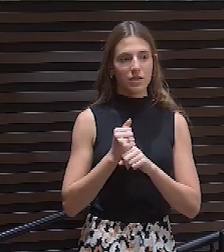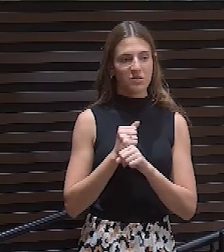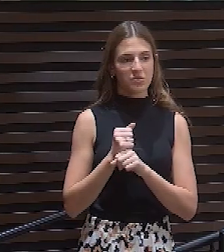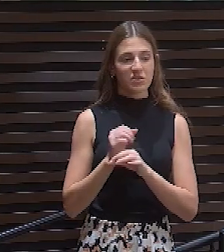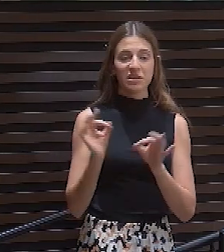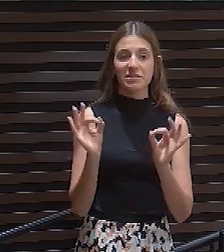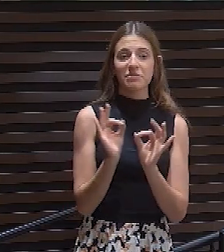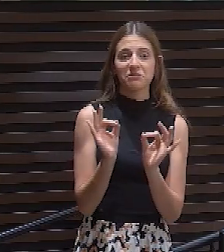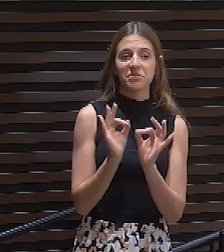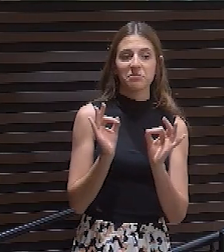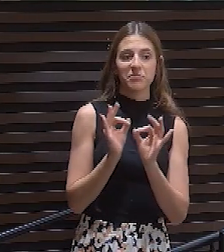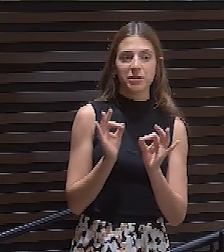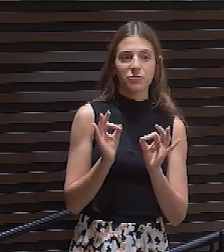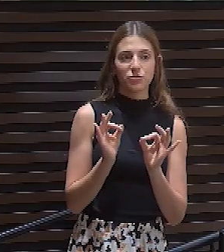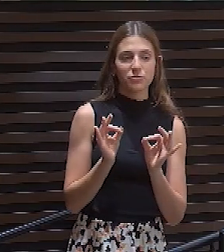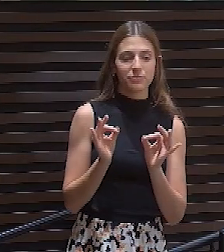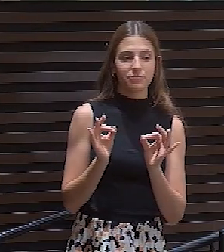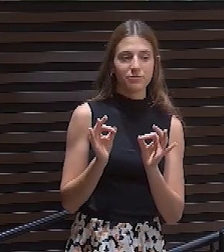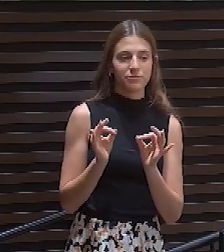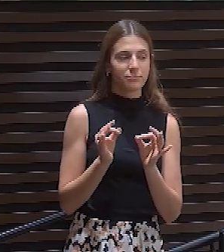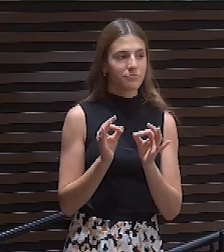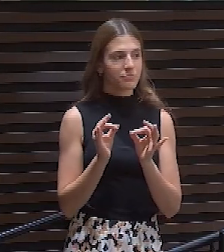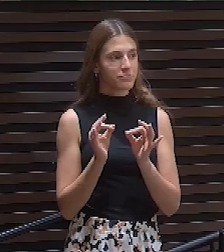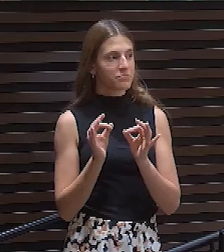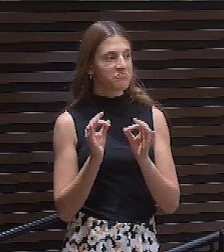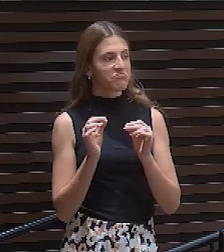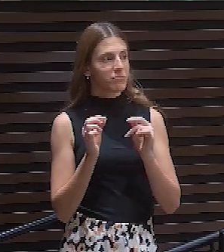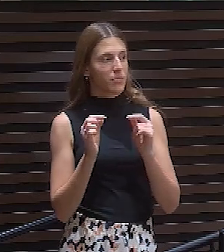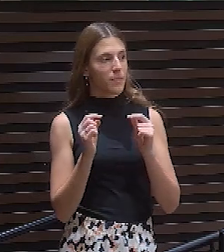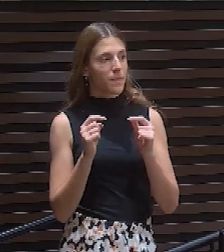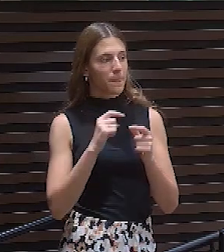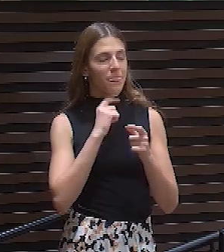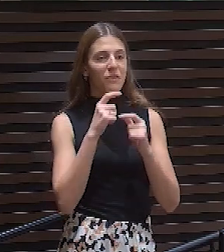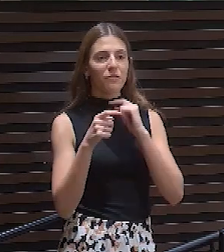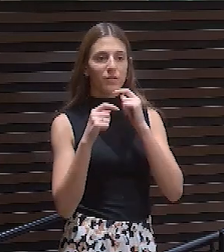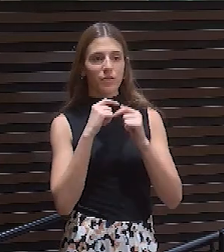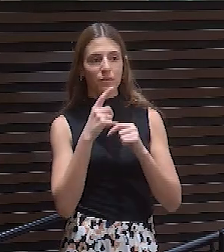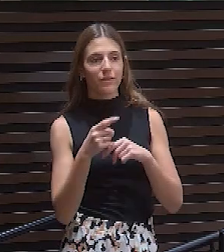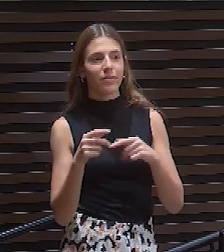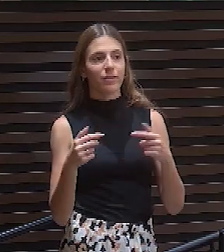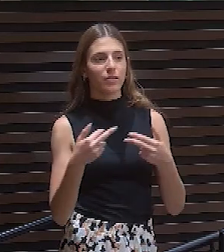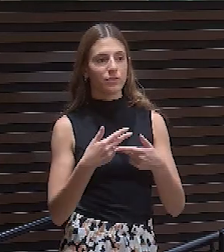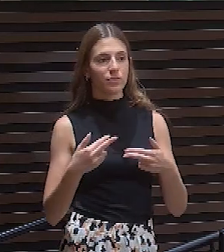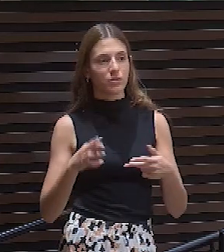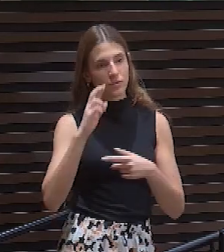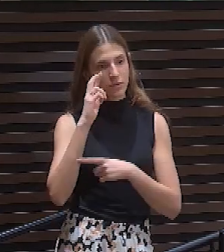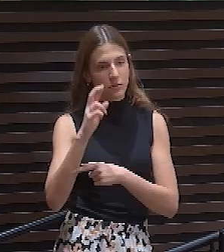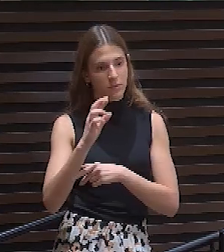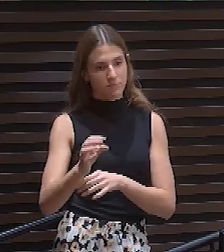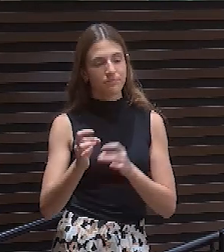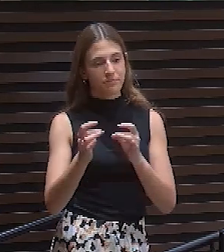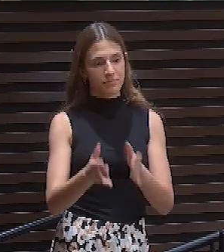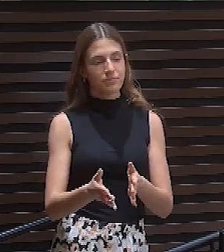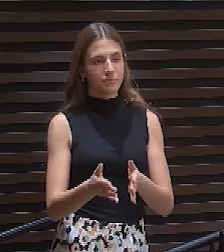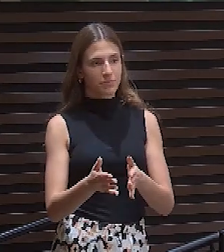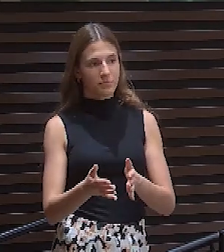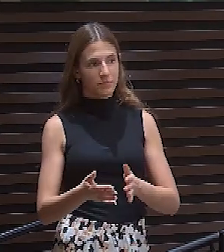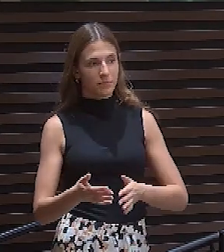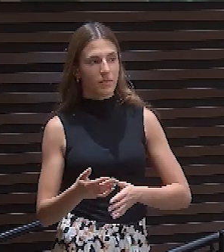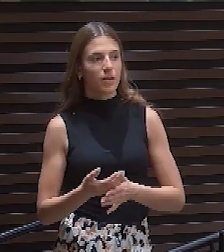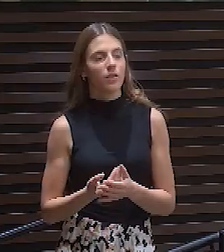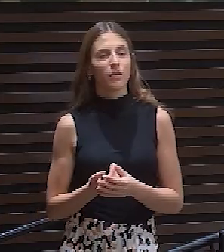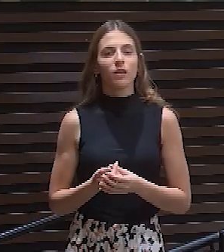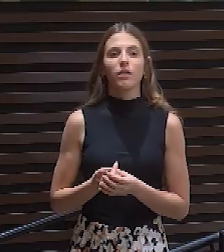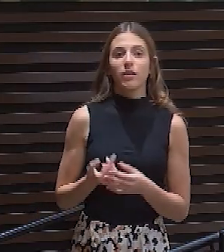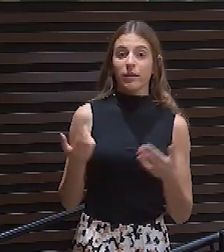simplesmente olvidou aquilo que o Senhor havia dado. Mas Gilgal também é um lugar de